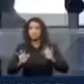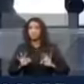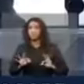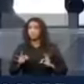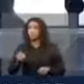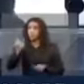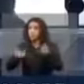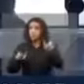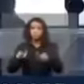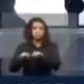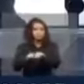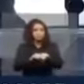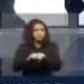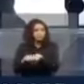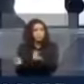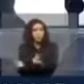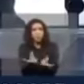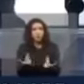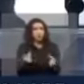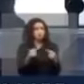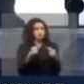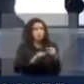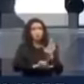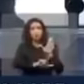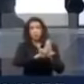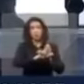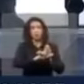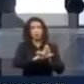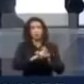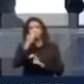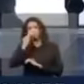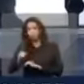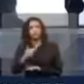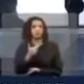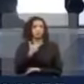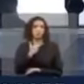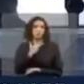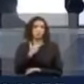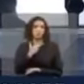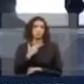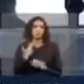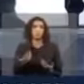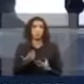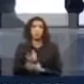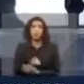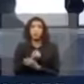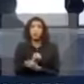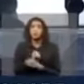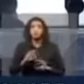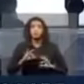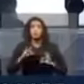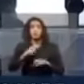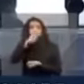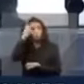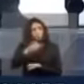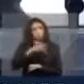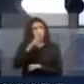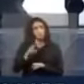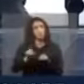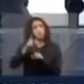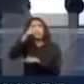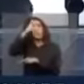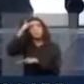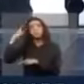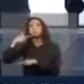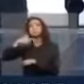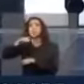iguais perante a lei, sem distinção de qualquer natureza, garantindo-se aos brasileiros e aos estrangeiros residentes